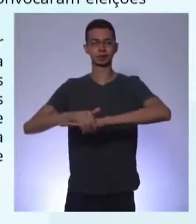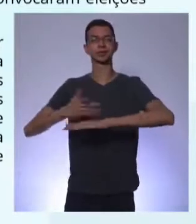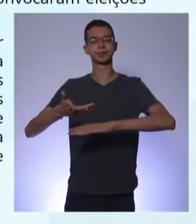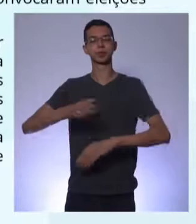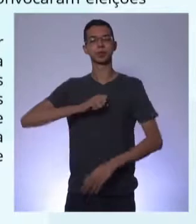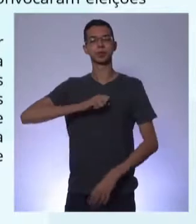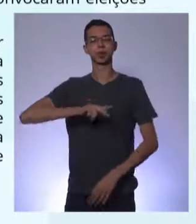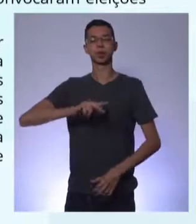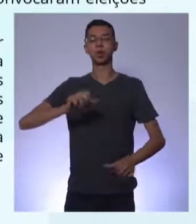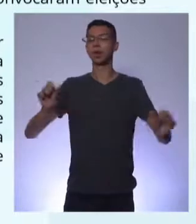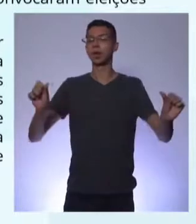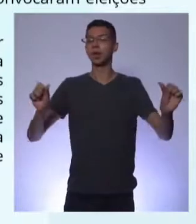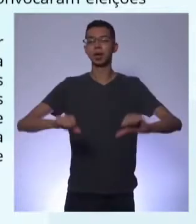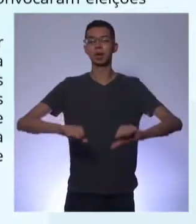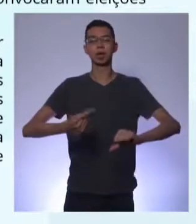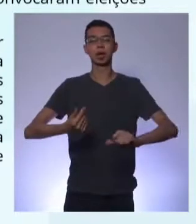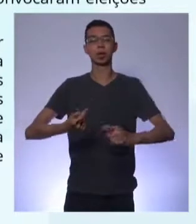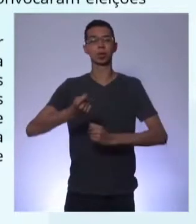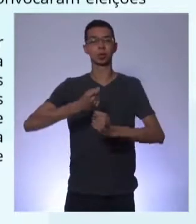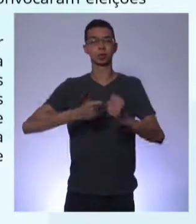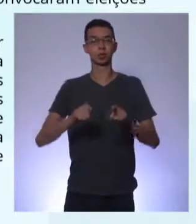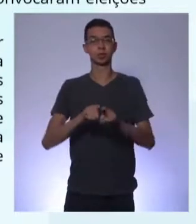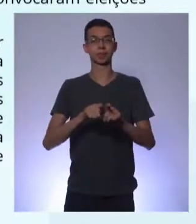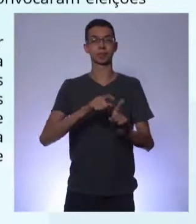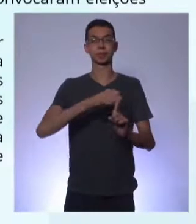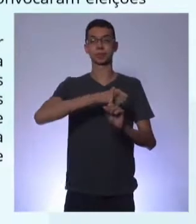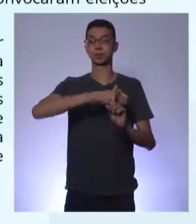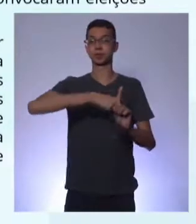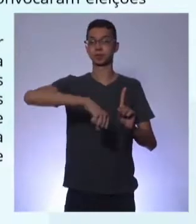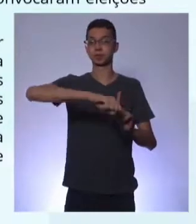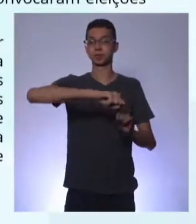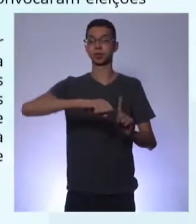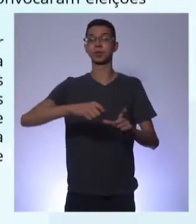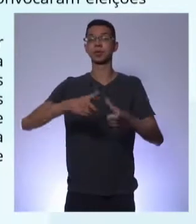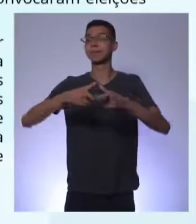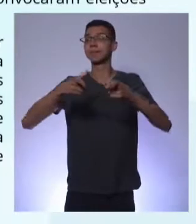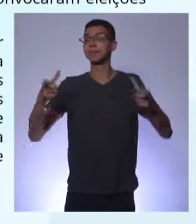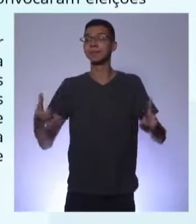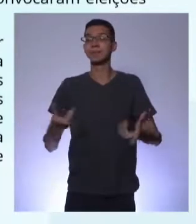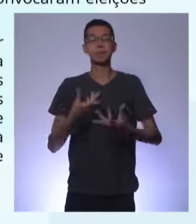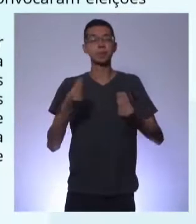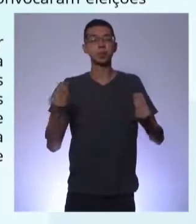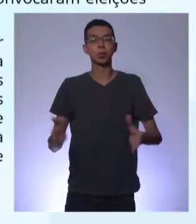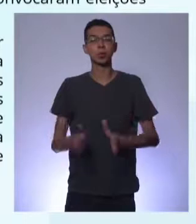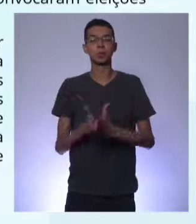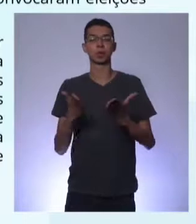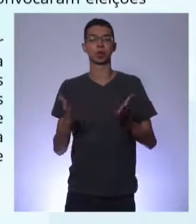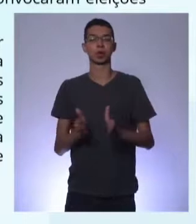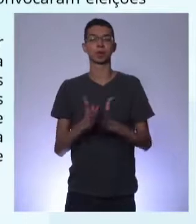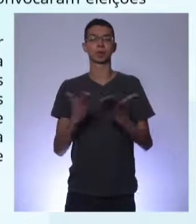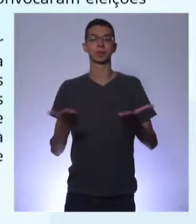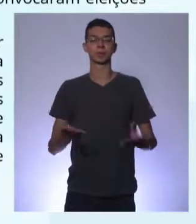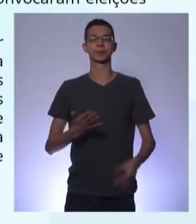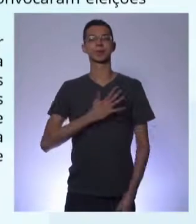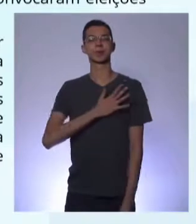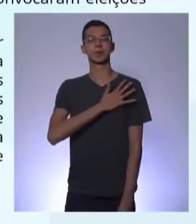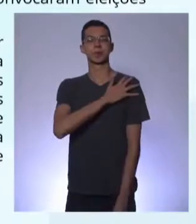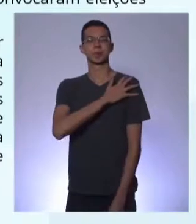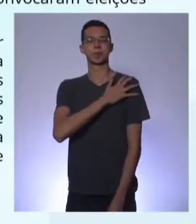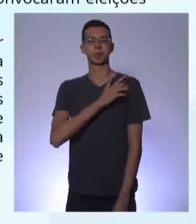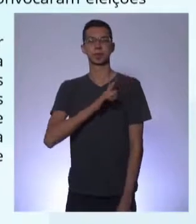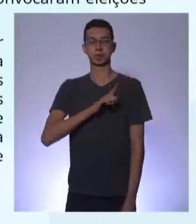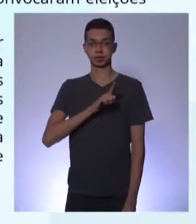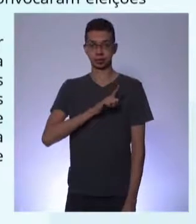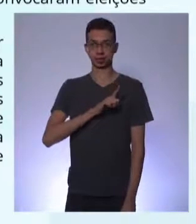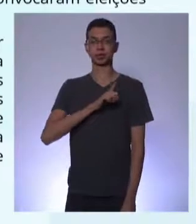e social que levou muitos à pobreza. Dessa forma, militares e comerciantes, inspirados pelos ideais